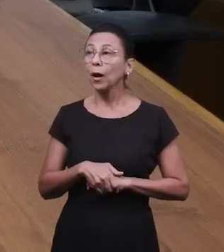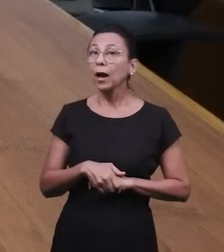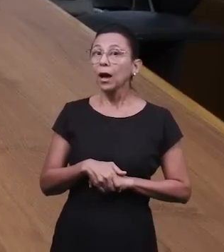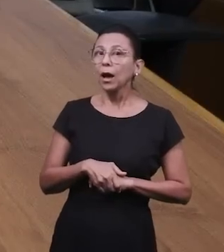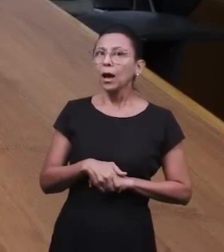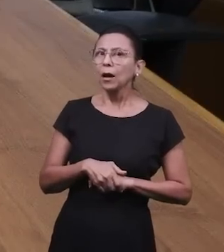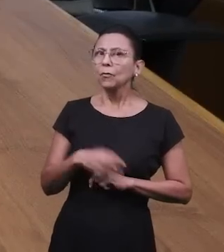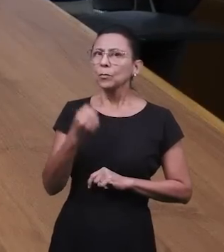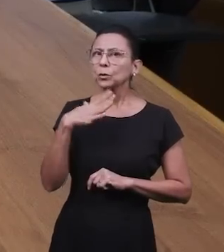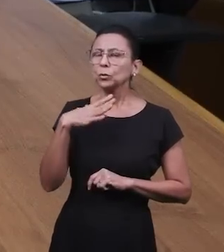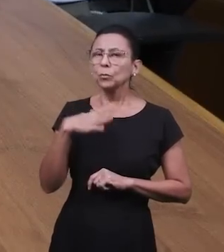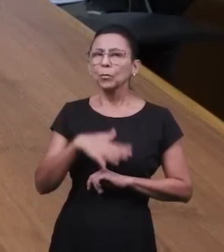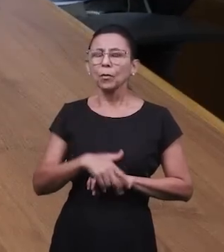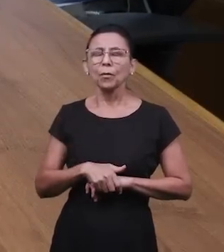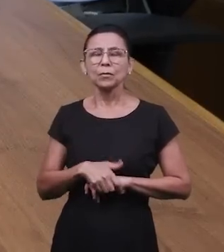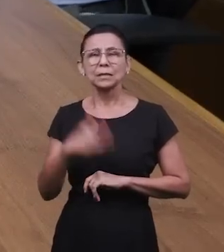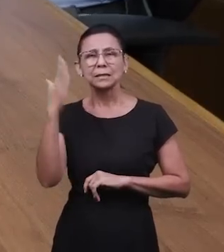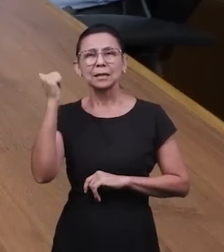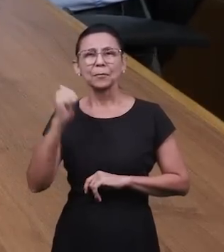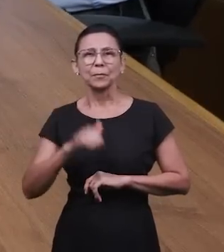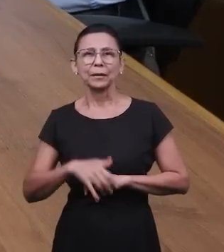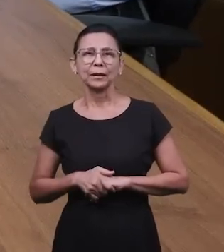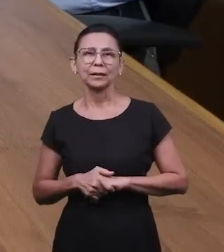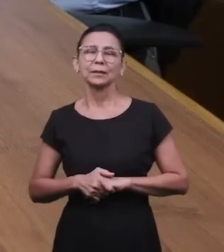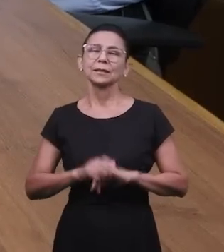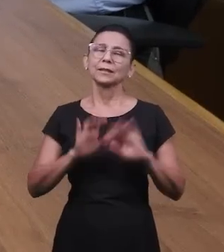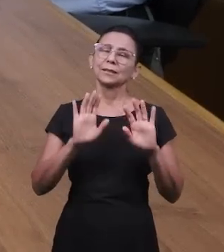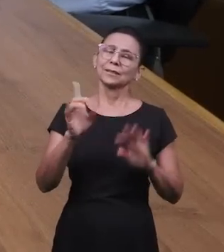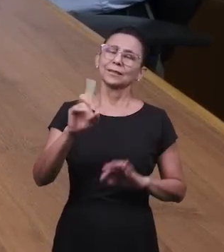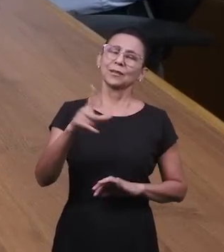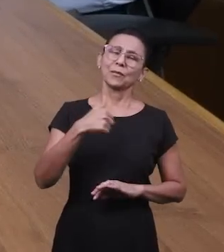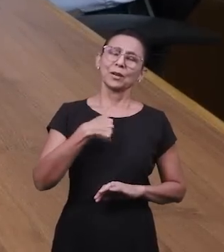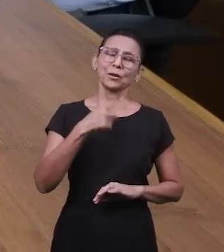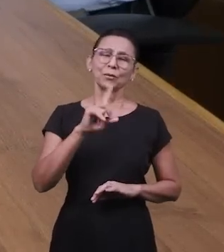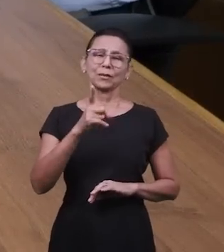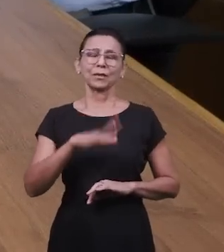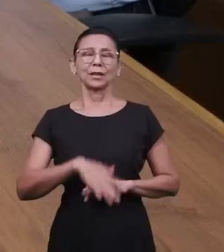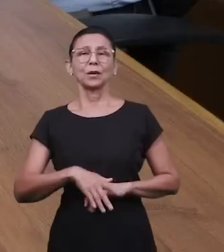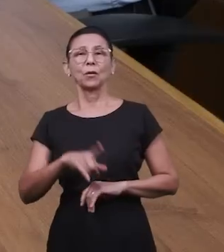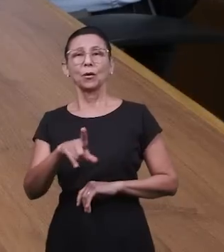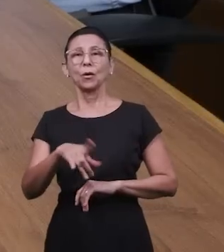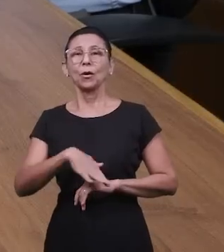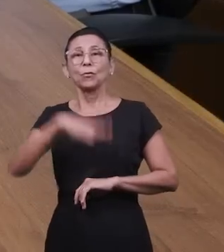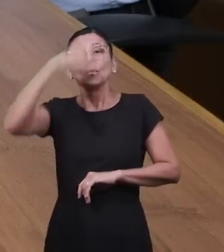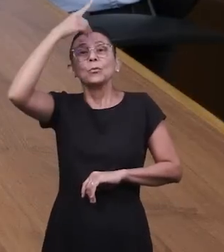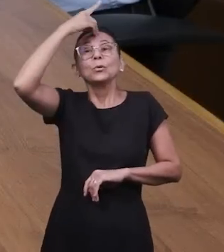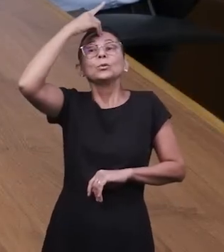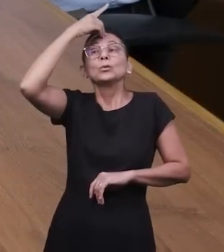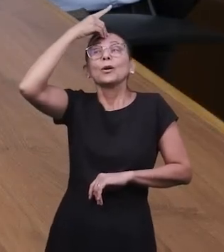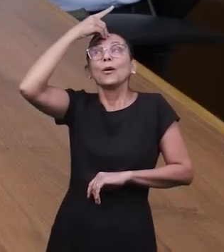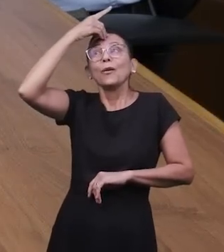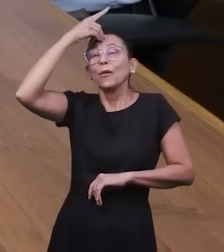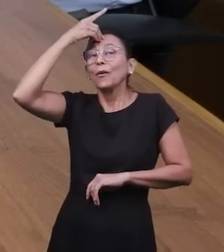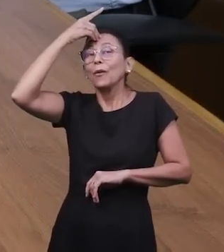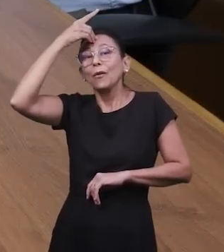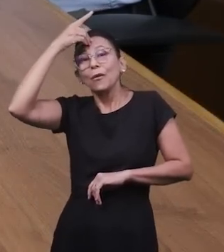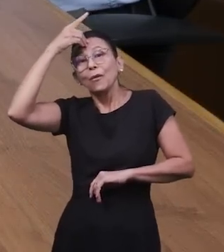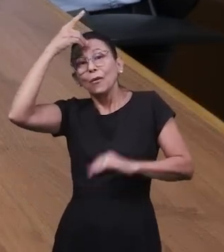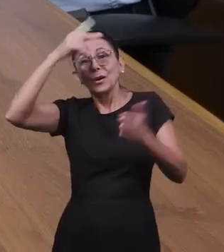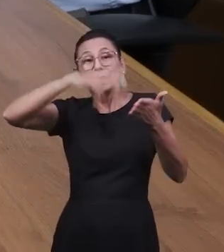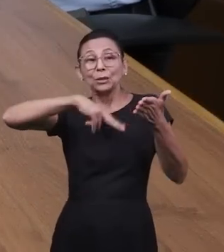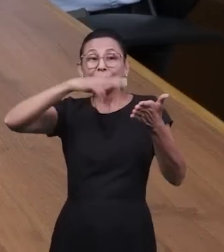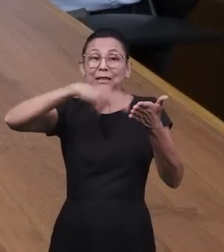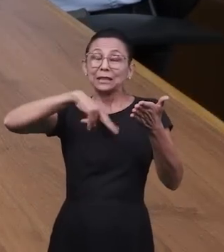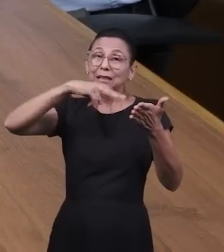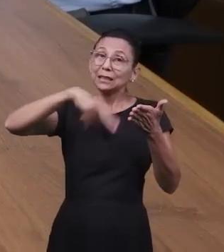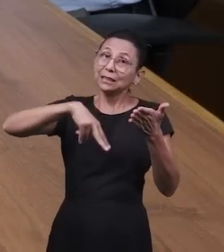uma irmãzinha humilde que tem aqui na igreja, que acorda 3 horas da manhã para orar. Ela trouxe um dom e eu fui no dom